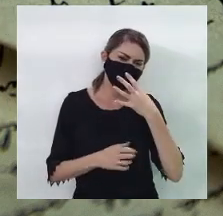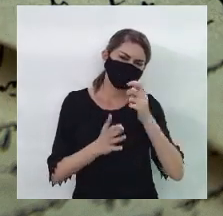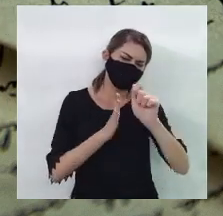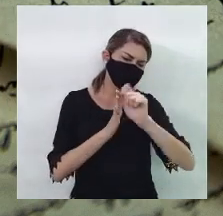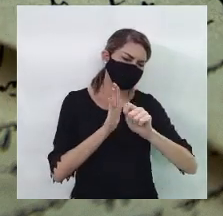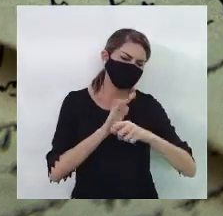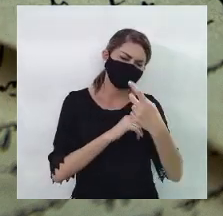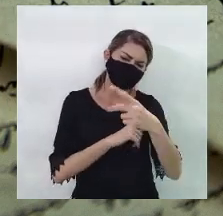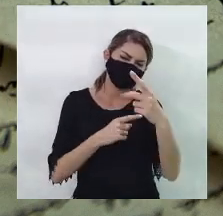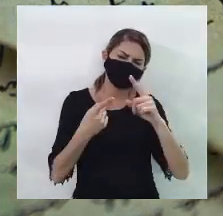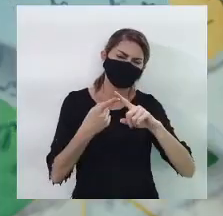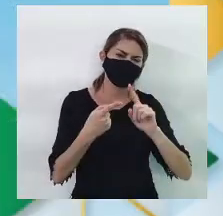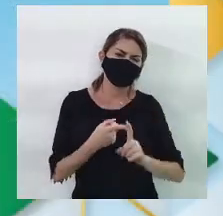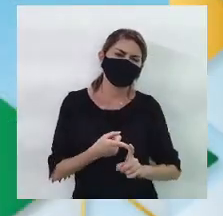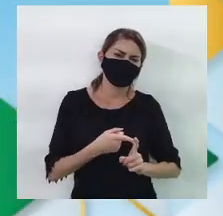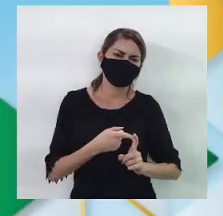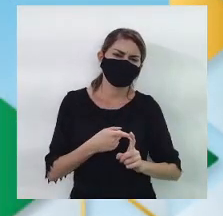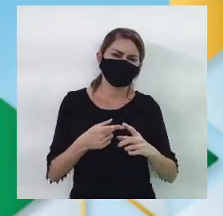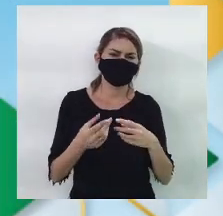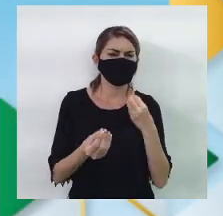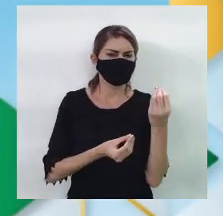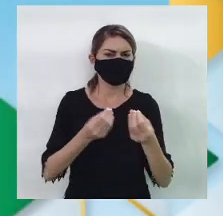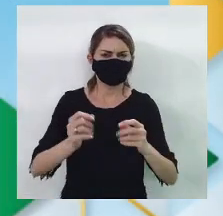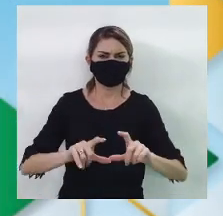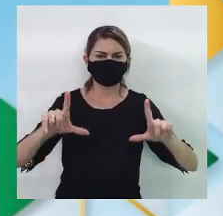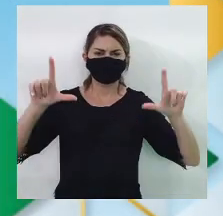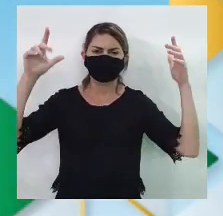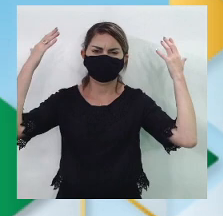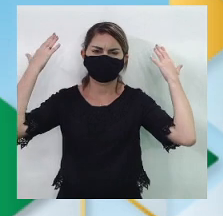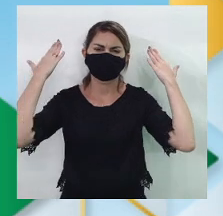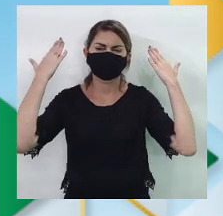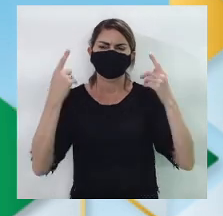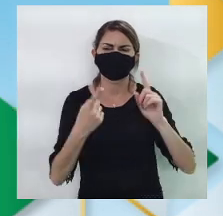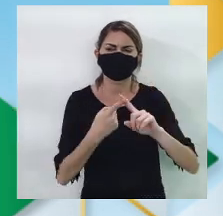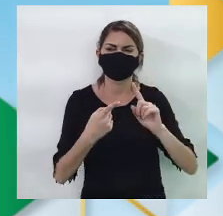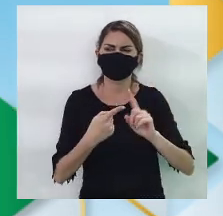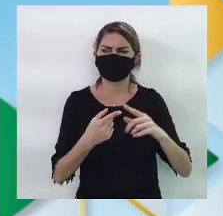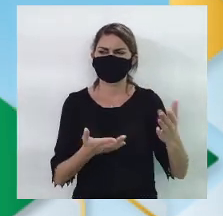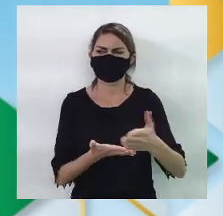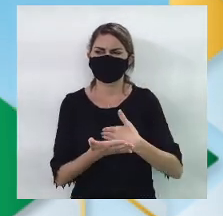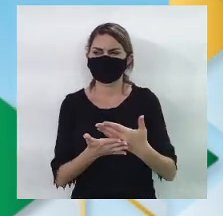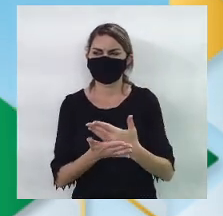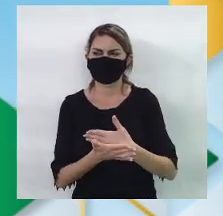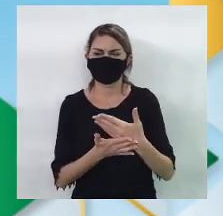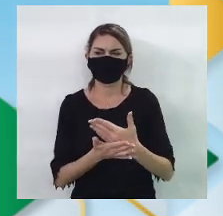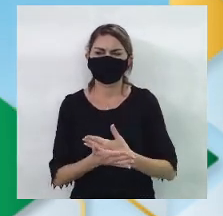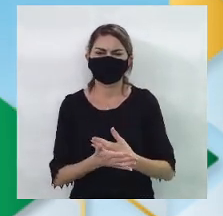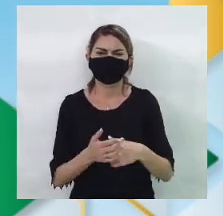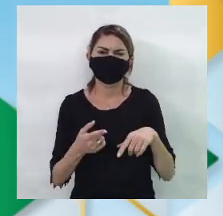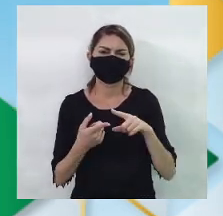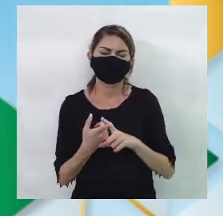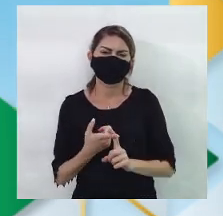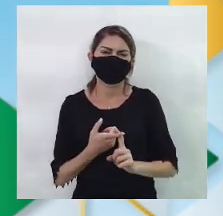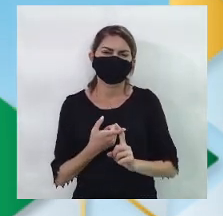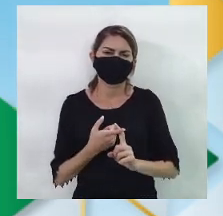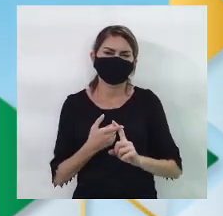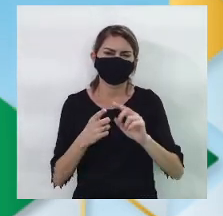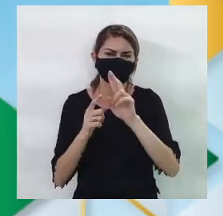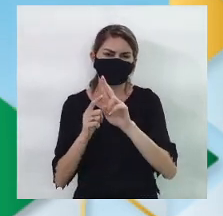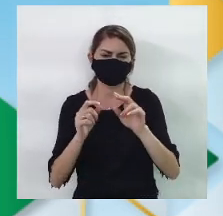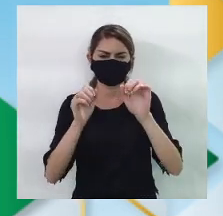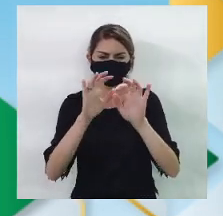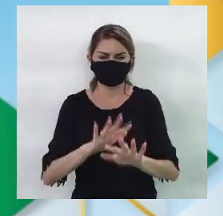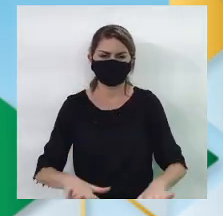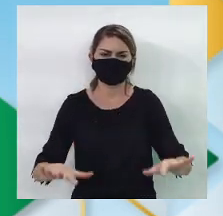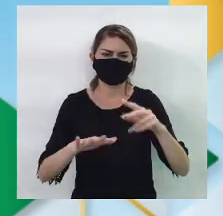dela. A primeira obra dela, como há na tela, nós temos o primeiro livro, certo? A coletânea de contos, O Espaço